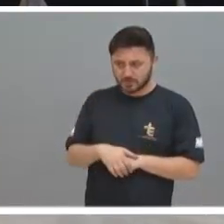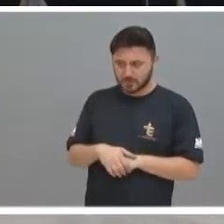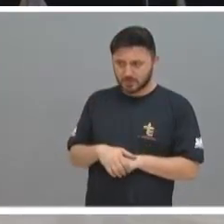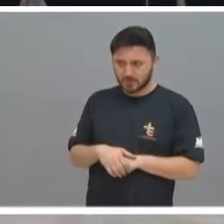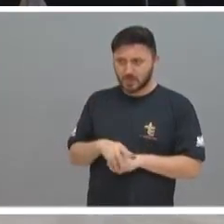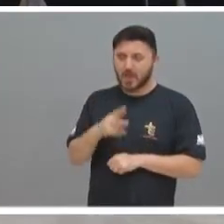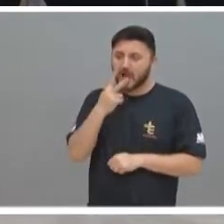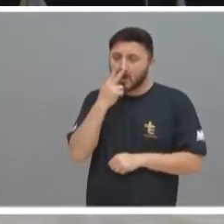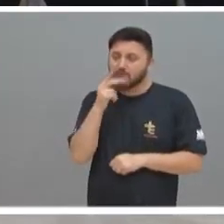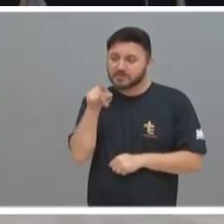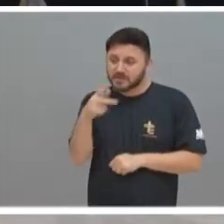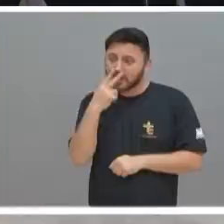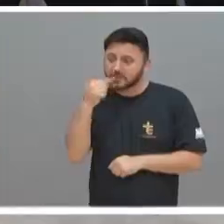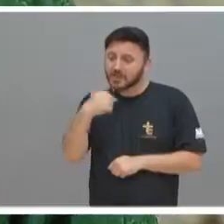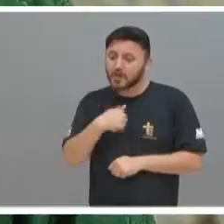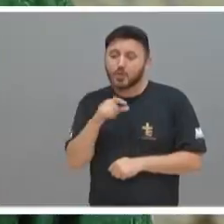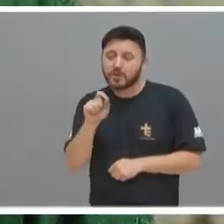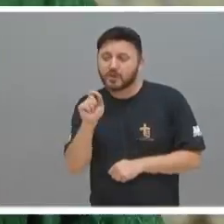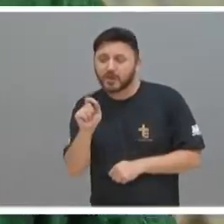É uma faca de dois legumes.